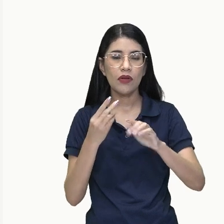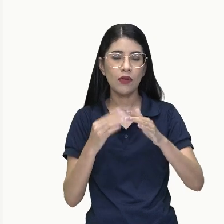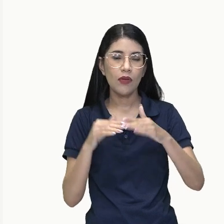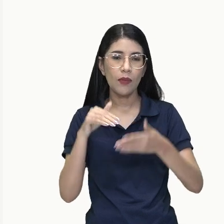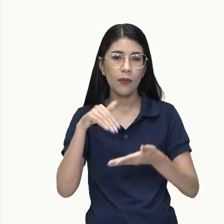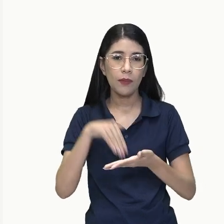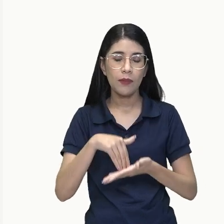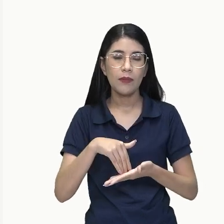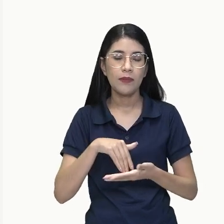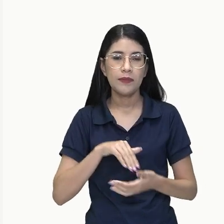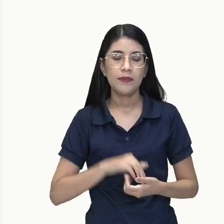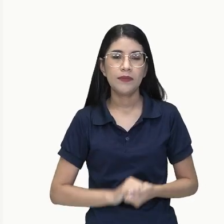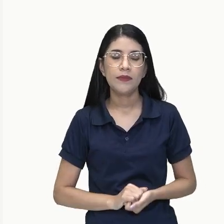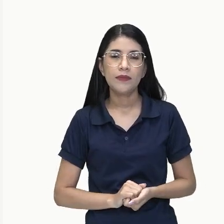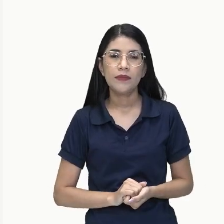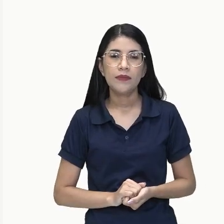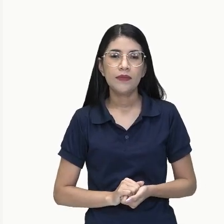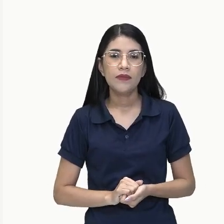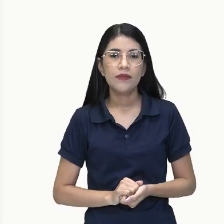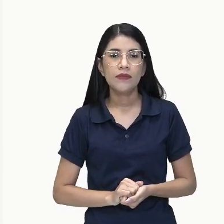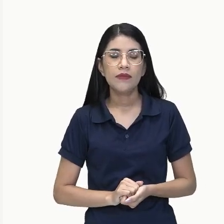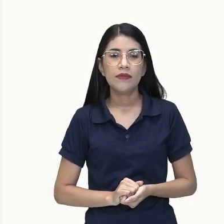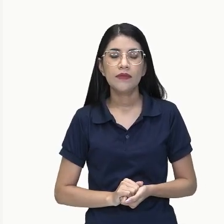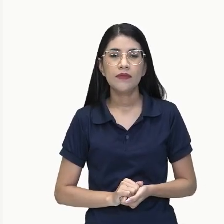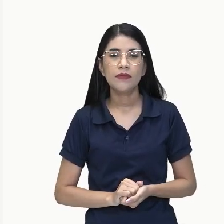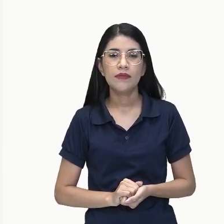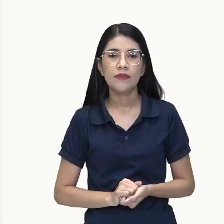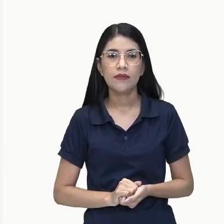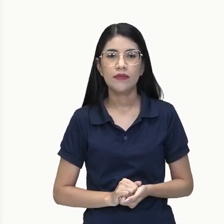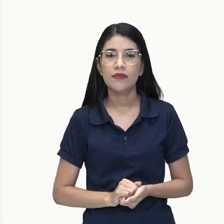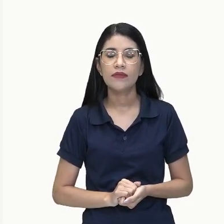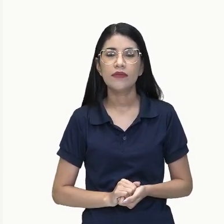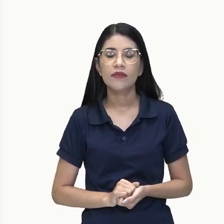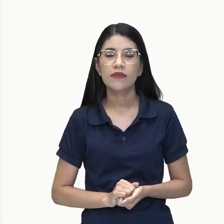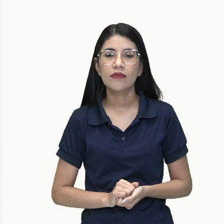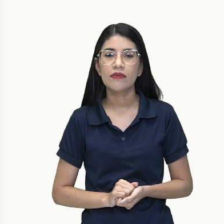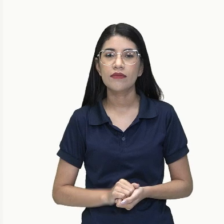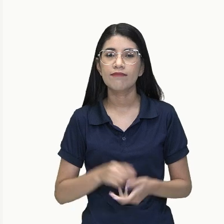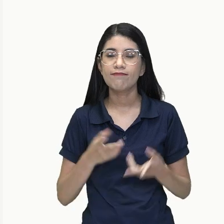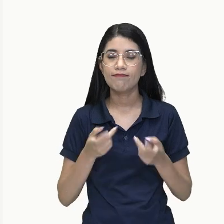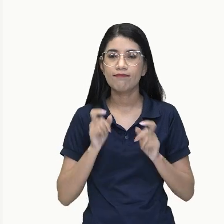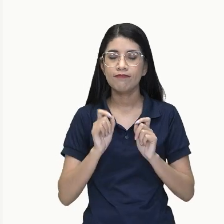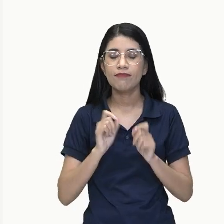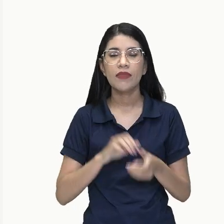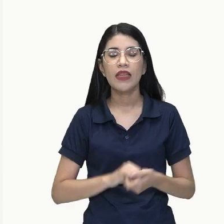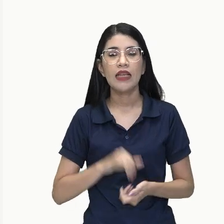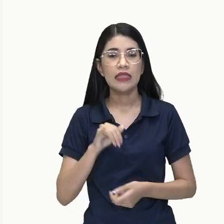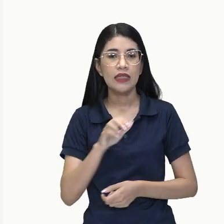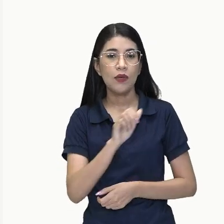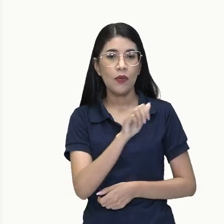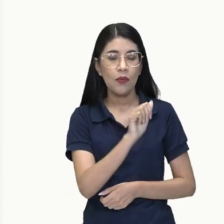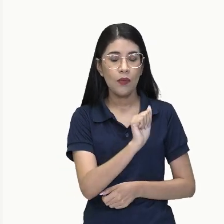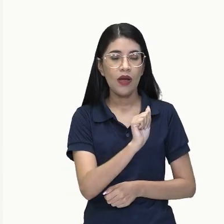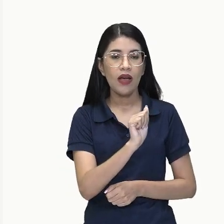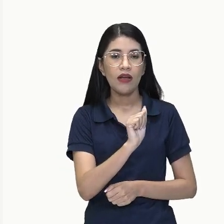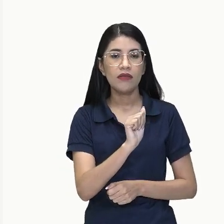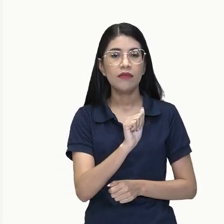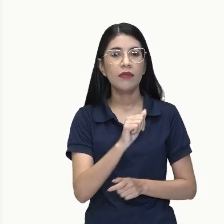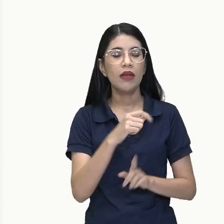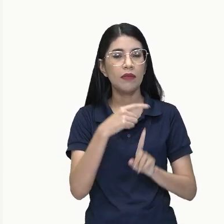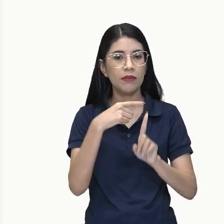função, nesse caso a função quadrática, né? Então veja, como o coeficiente A aqui é